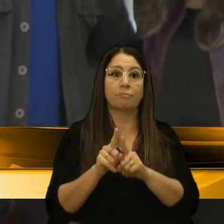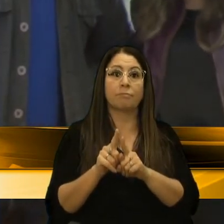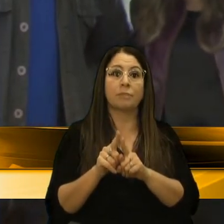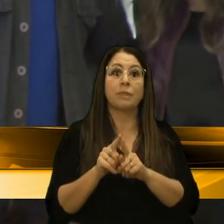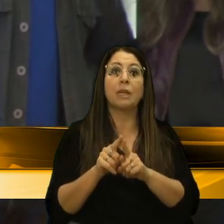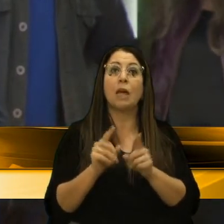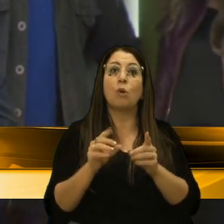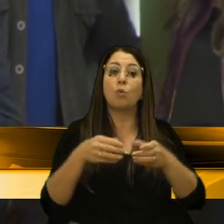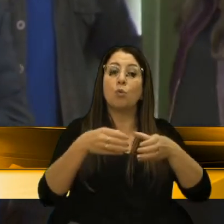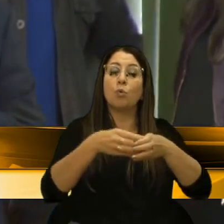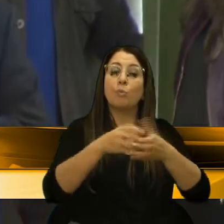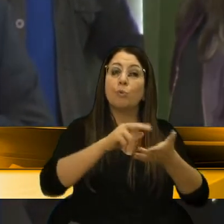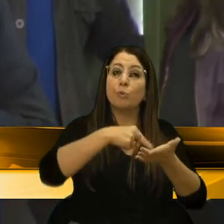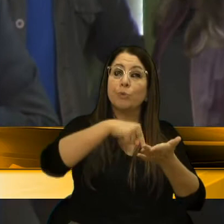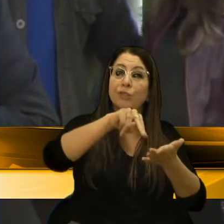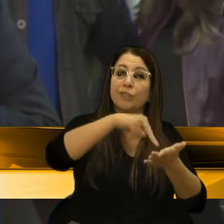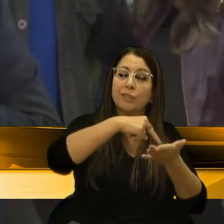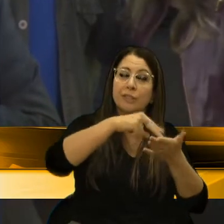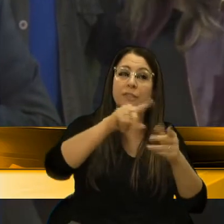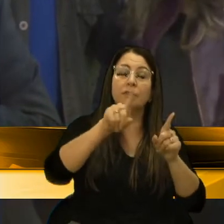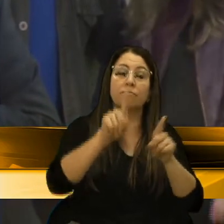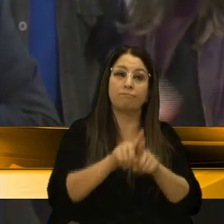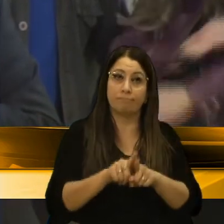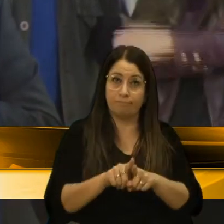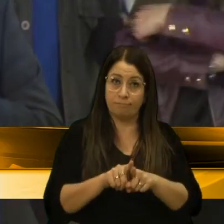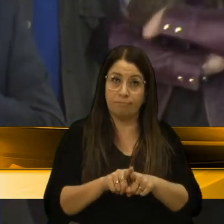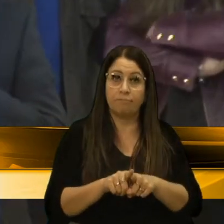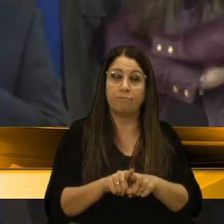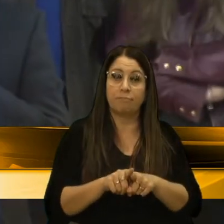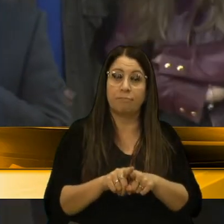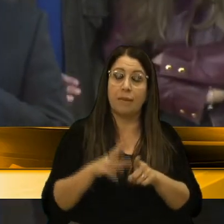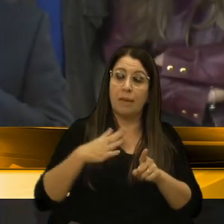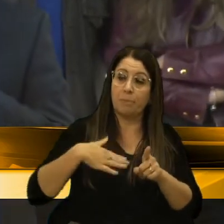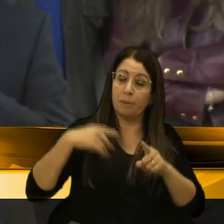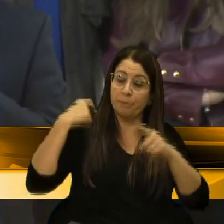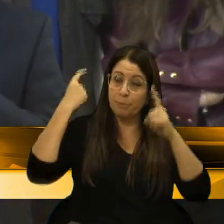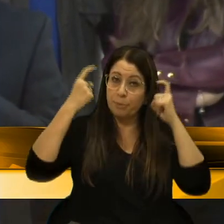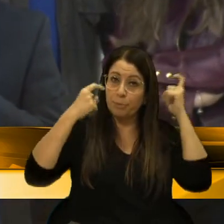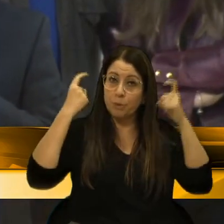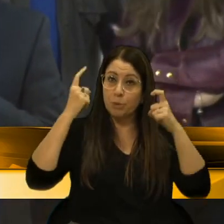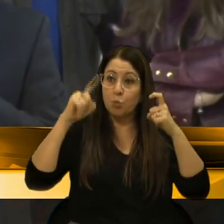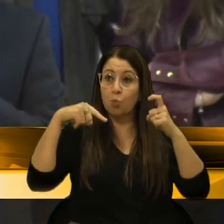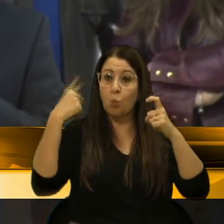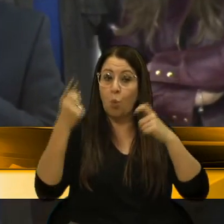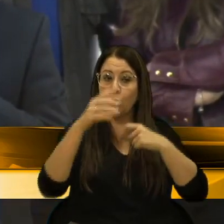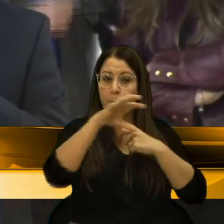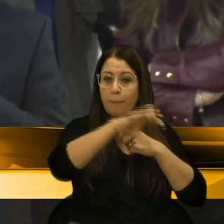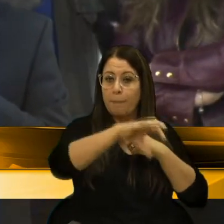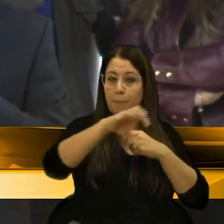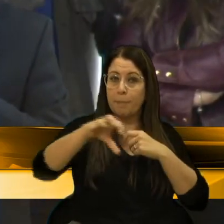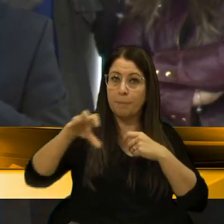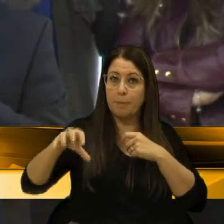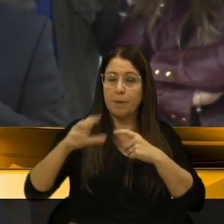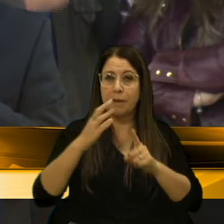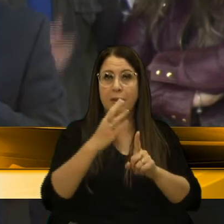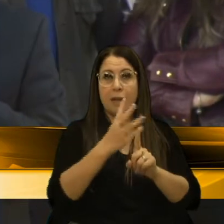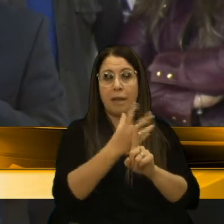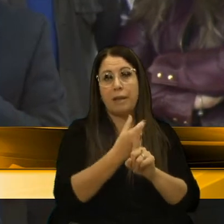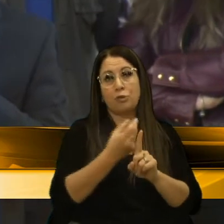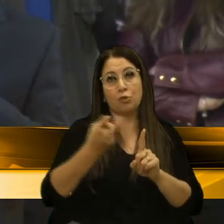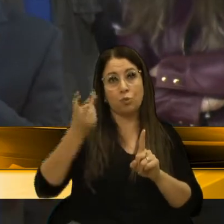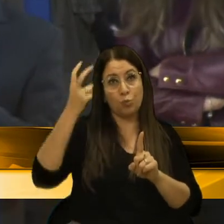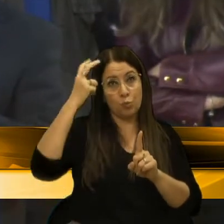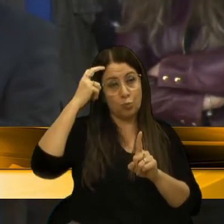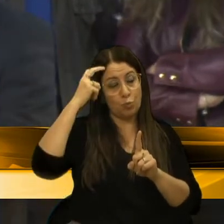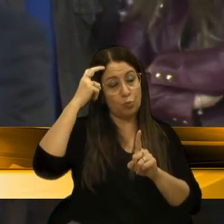dança também, a minha preocupação é que outros setores, como o do arte e cultura, que é